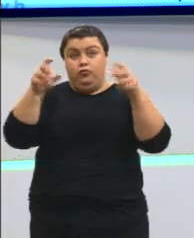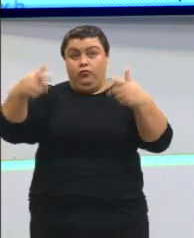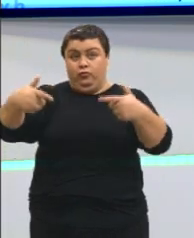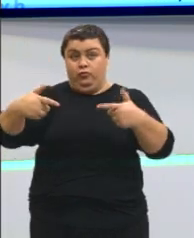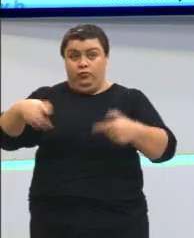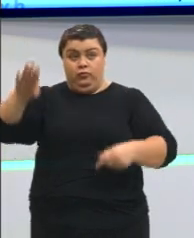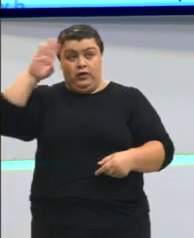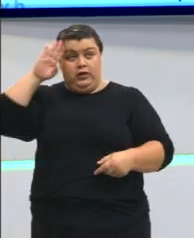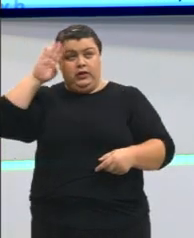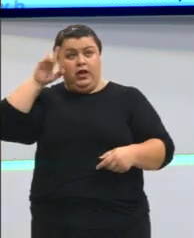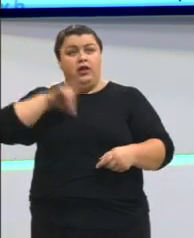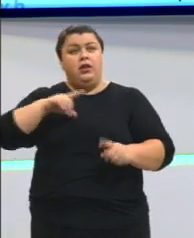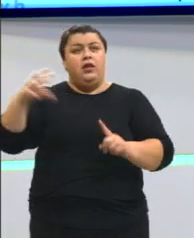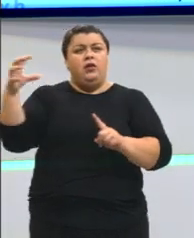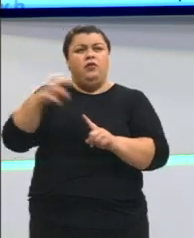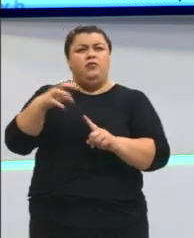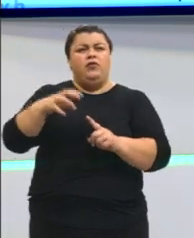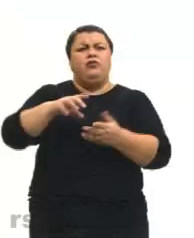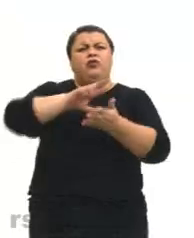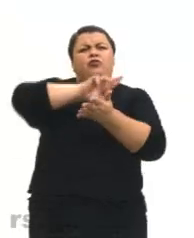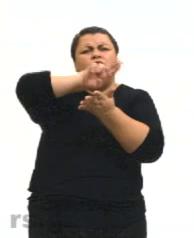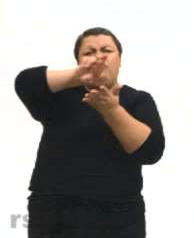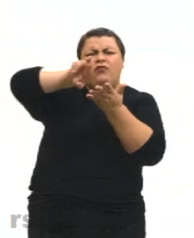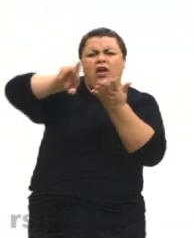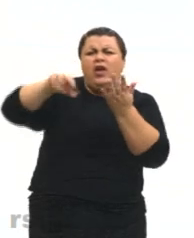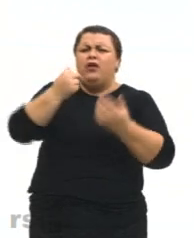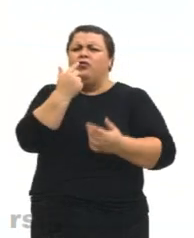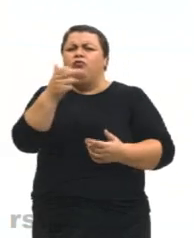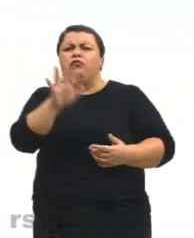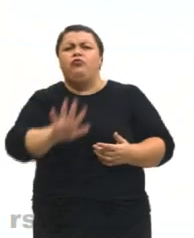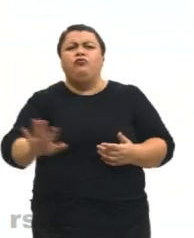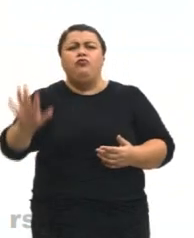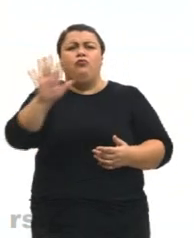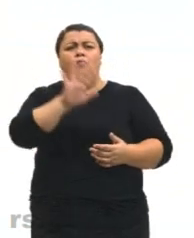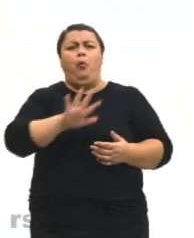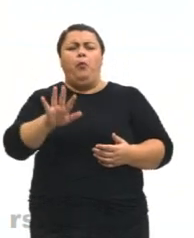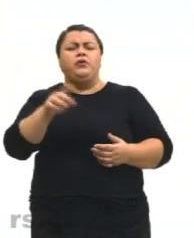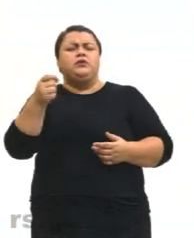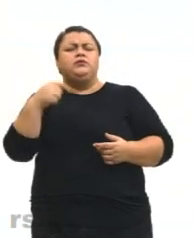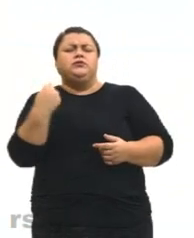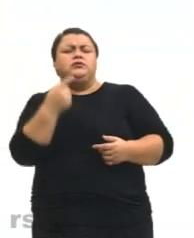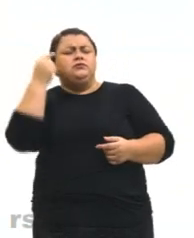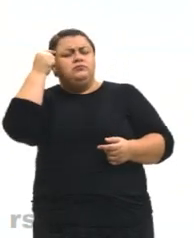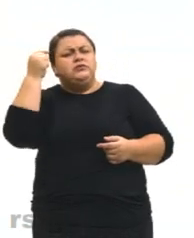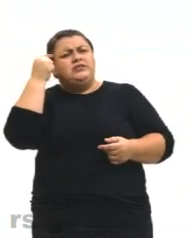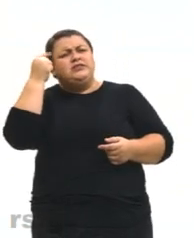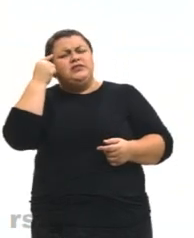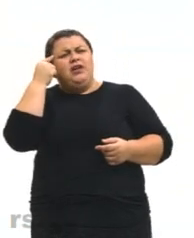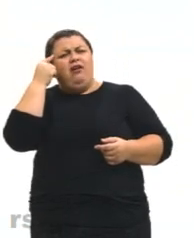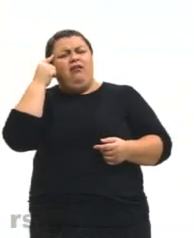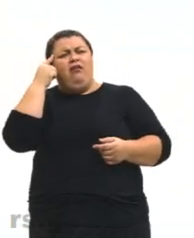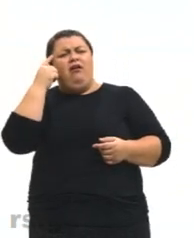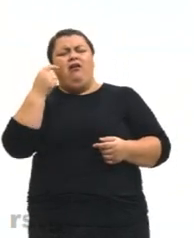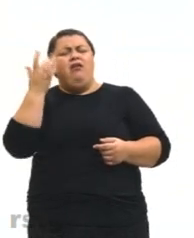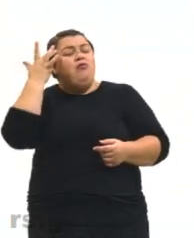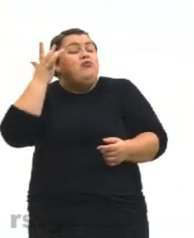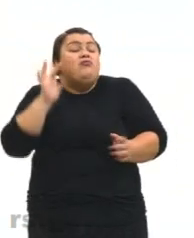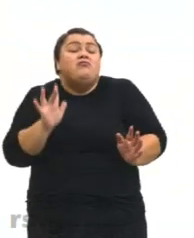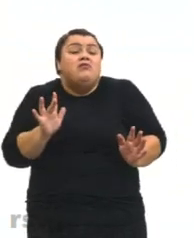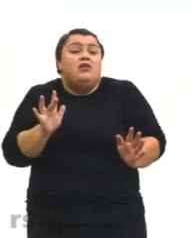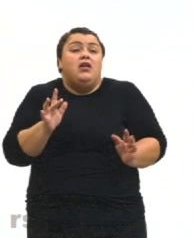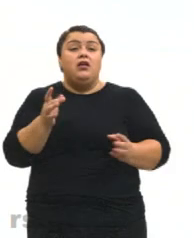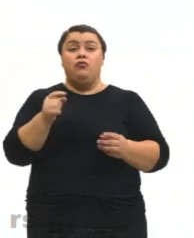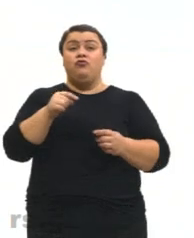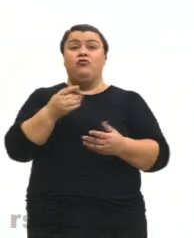influências De outros diversos idiomas aqui olha se a gente for pensar eu nem sei de onde